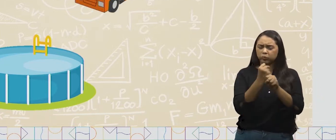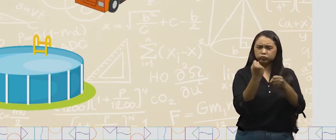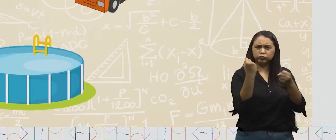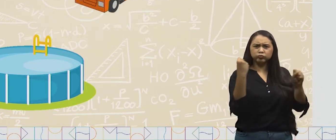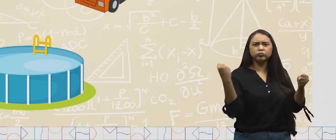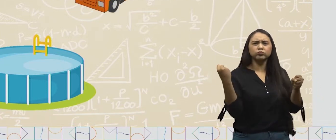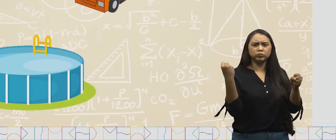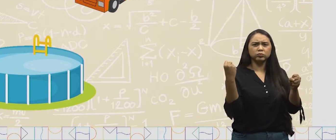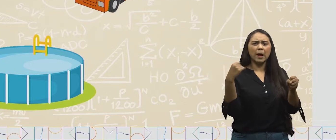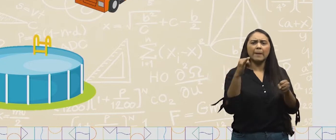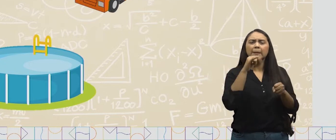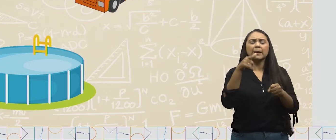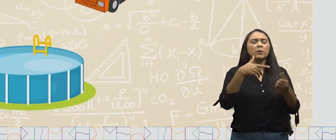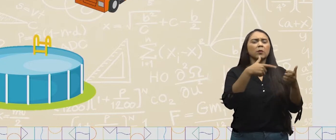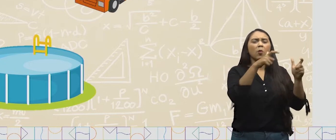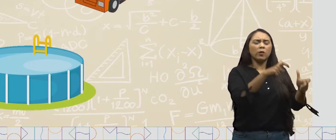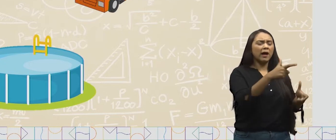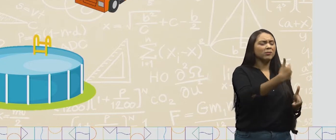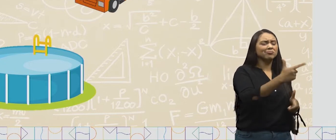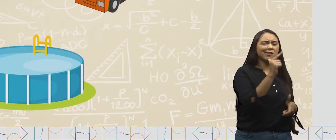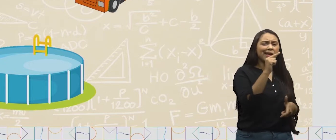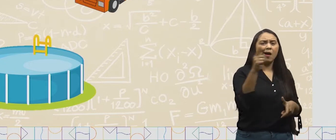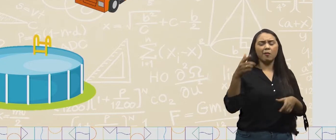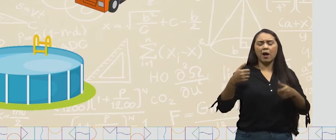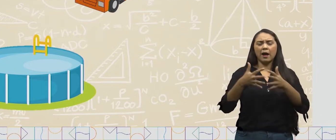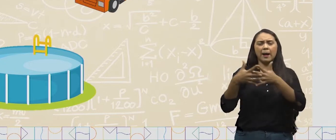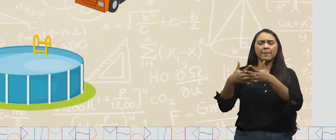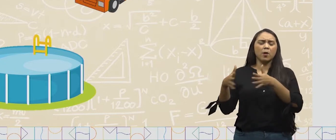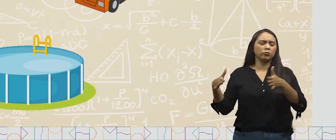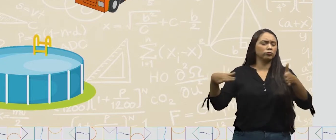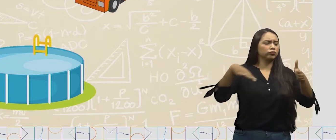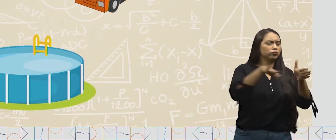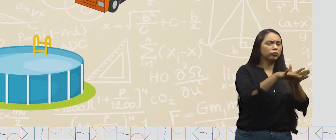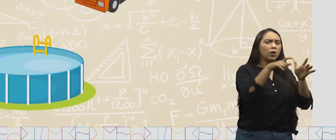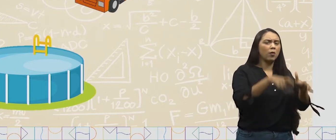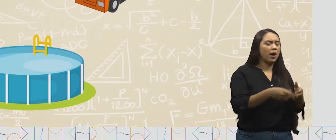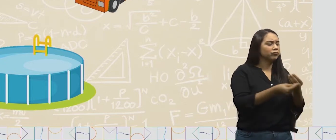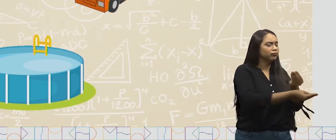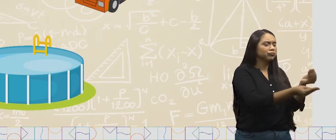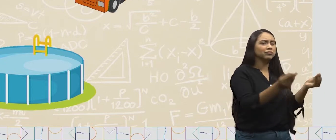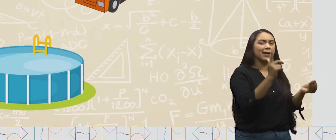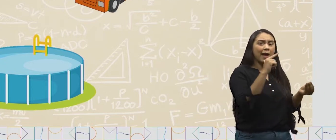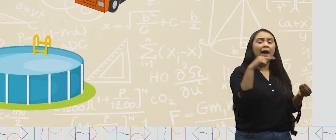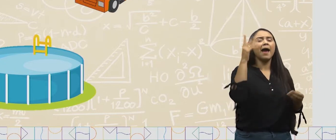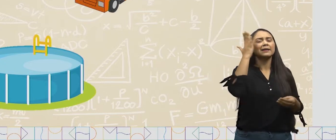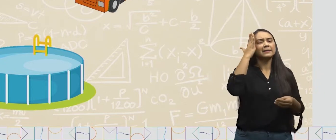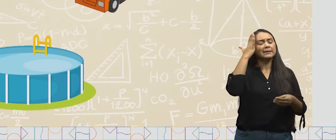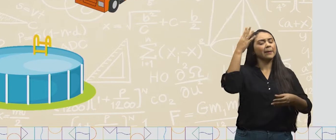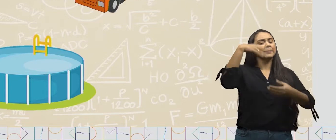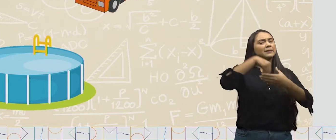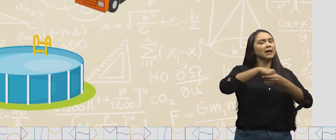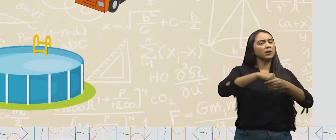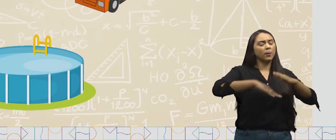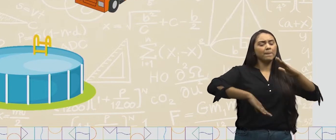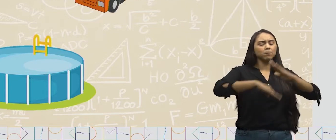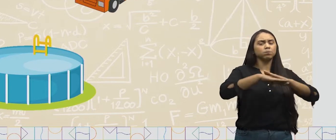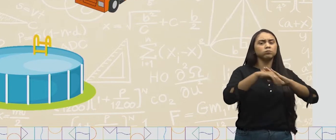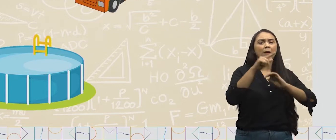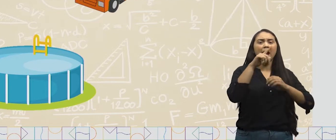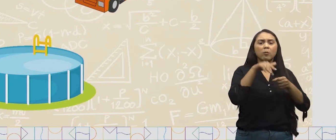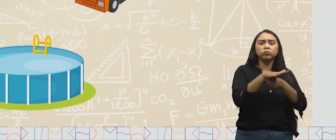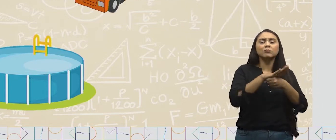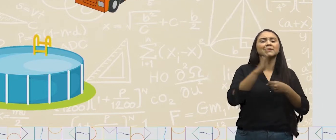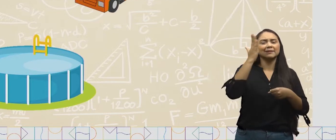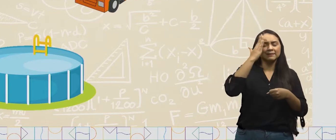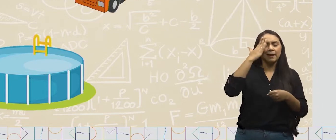água. Dentro desses caminhões há uma quantidade máxima de água que ele comporta, que cabe